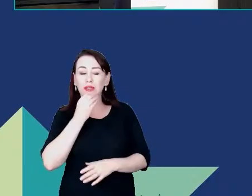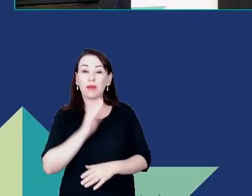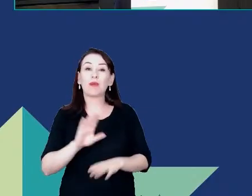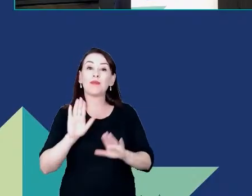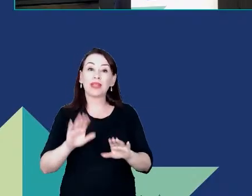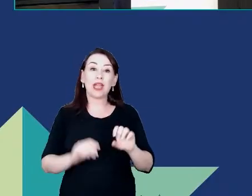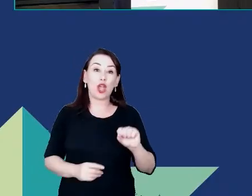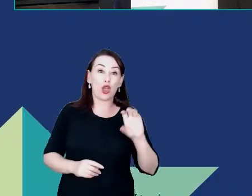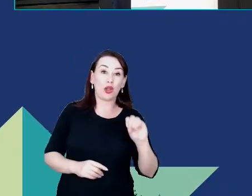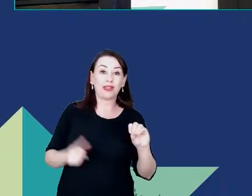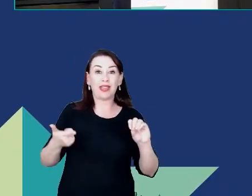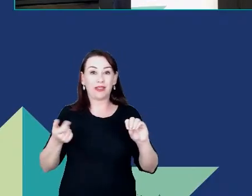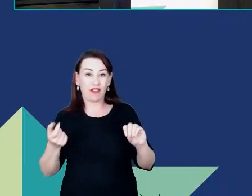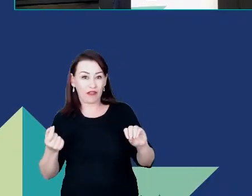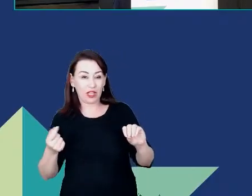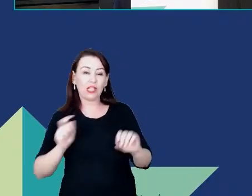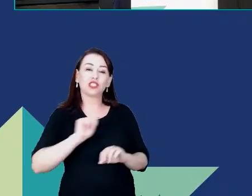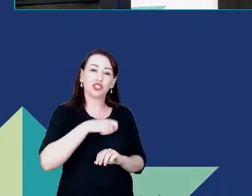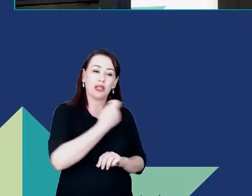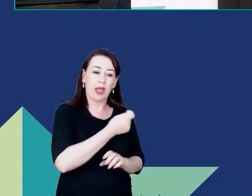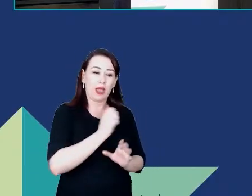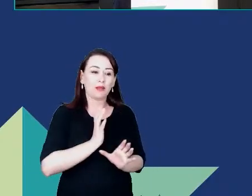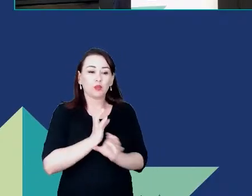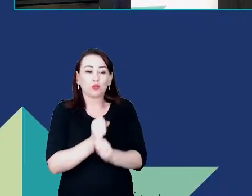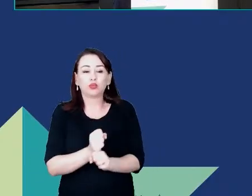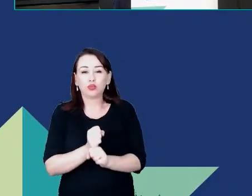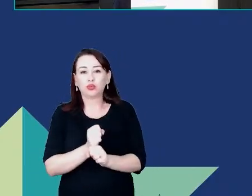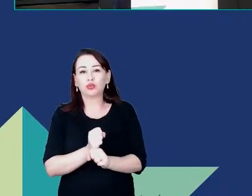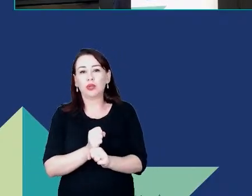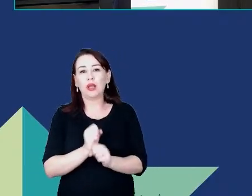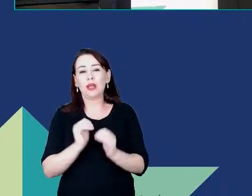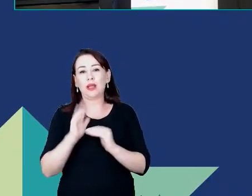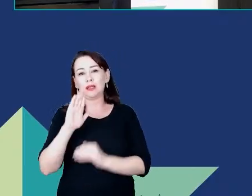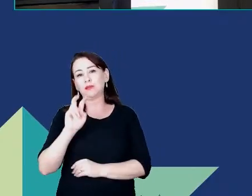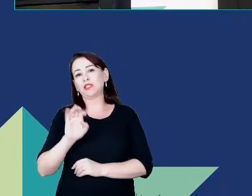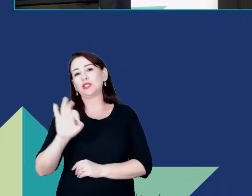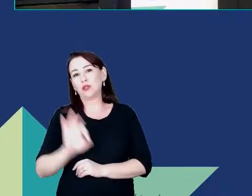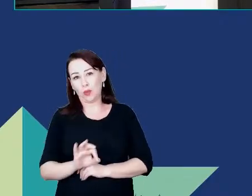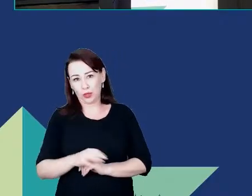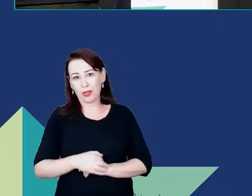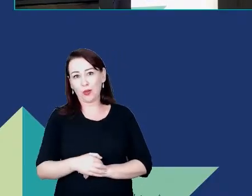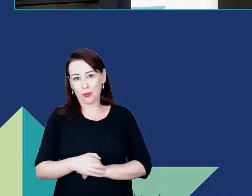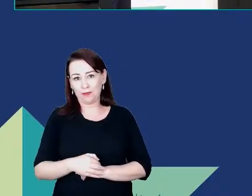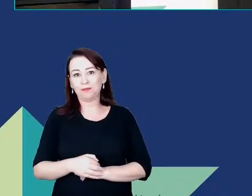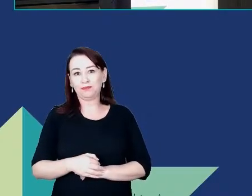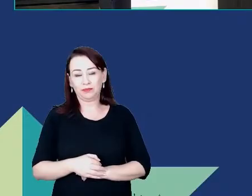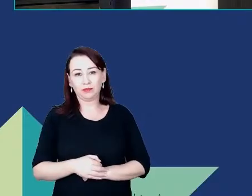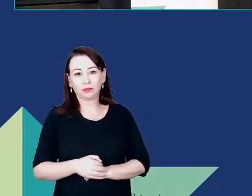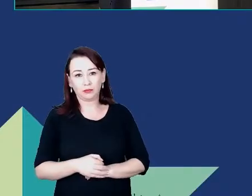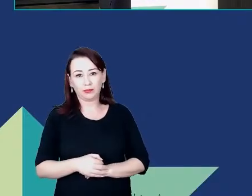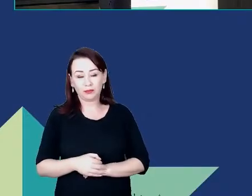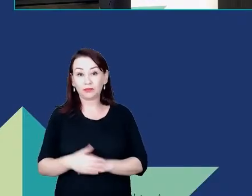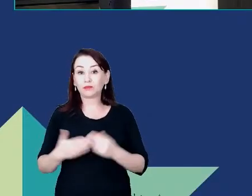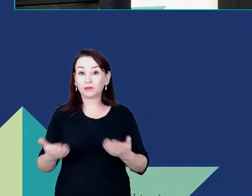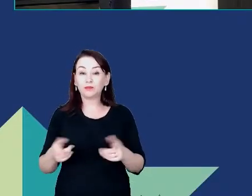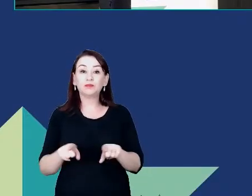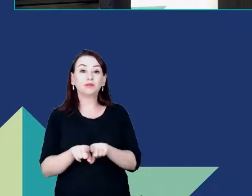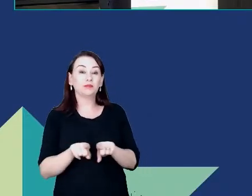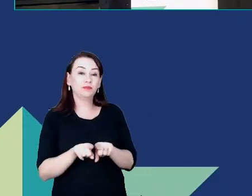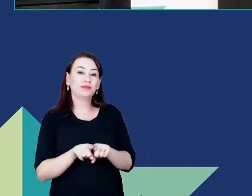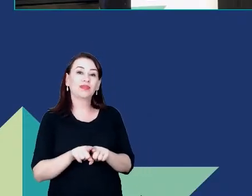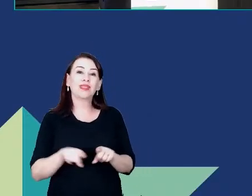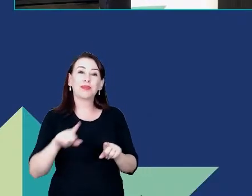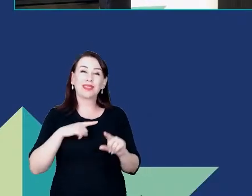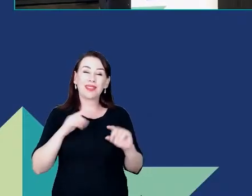já valores, né, acima de 5%. Tá? Também, né, à medida que você vai acrescentando finos, né,